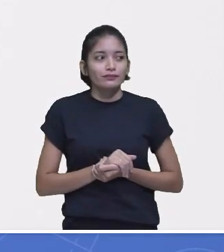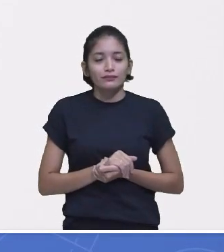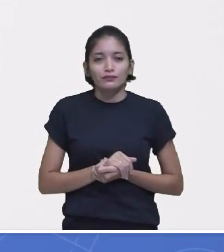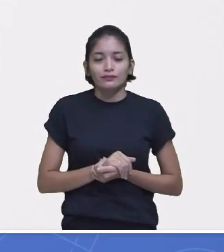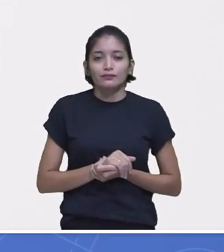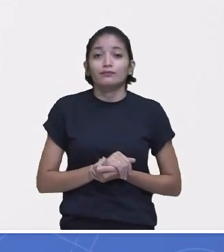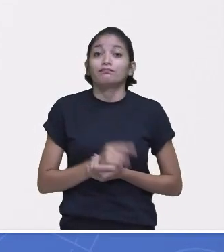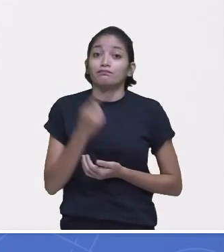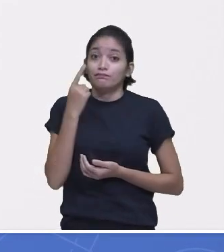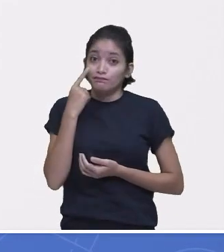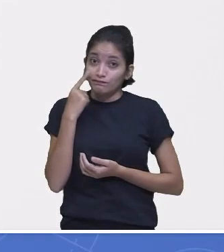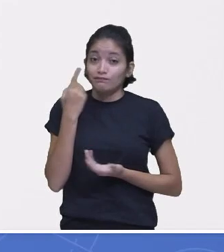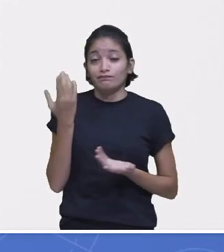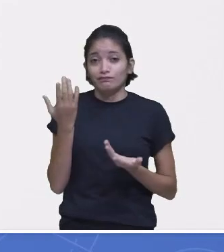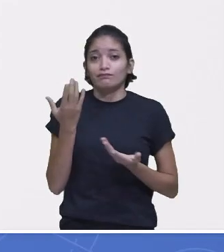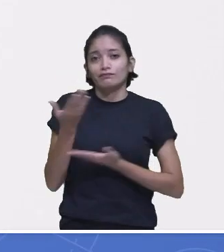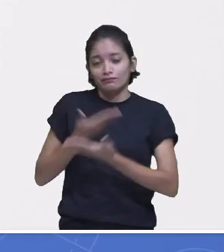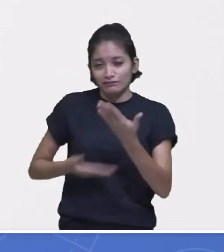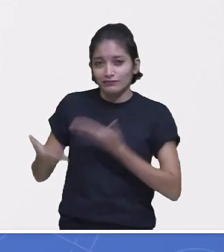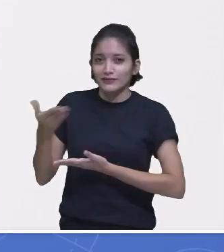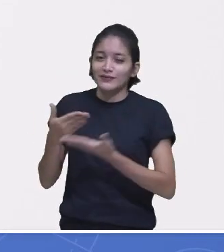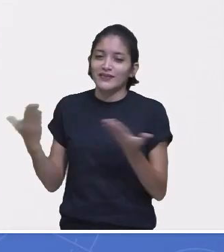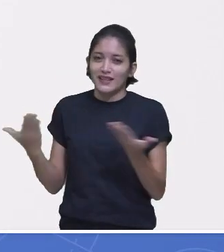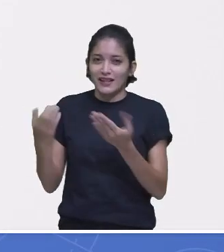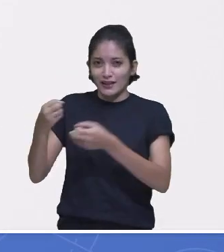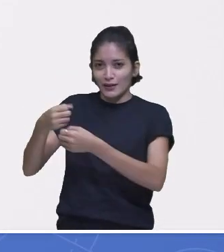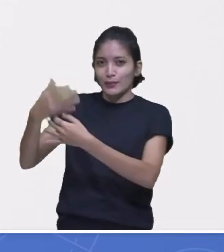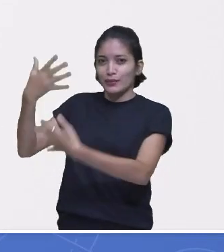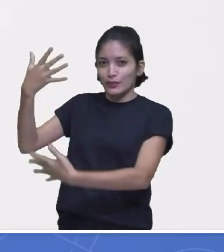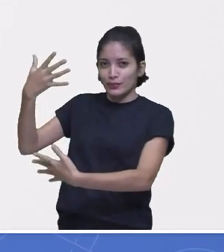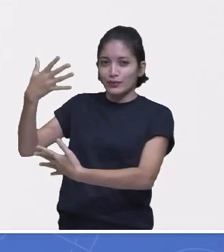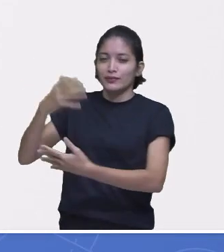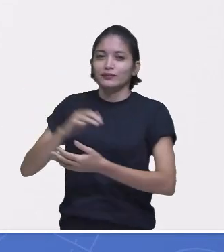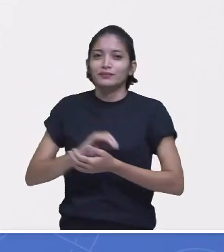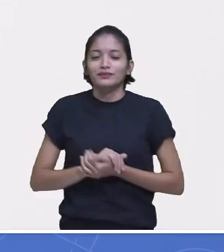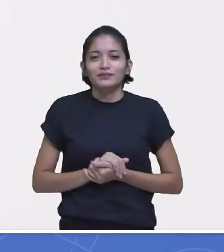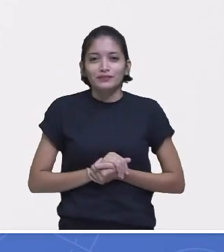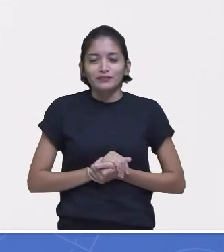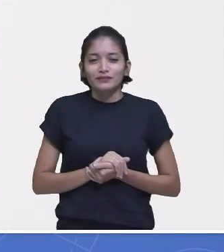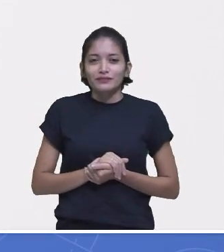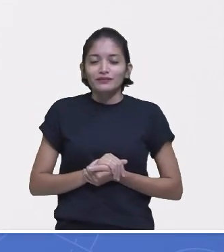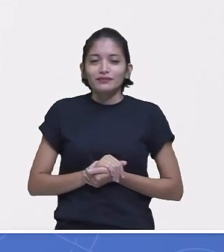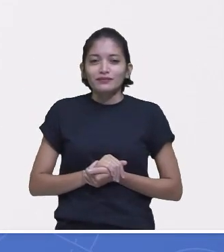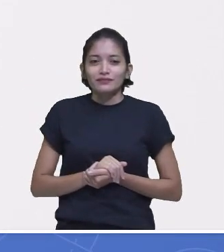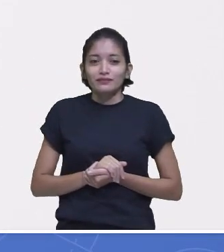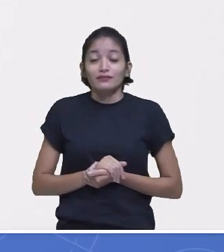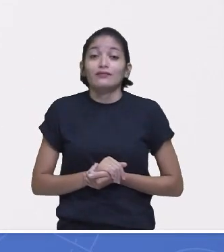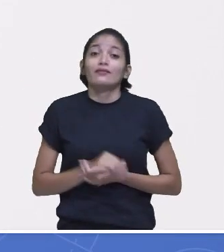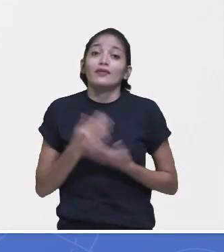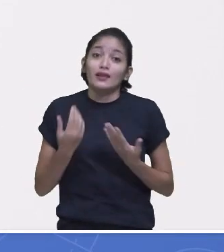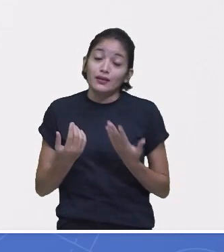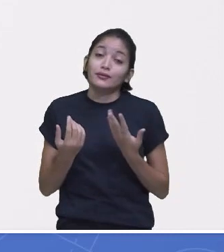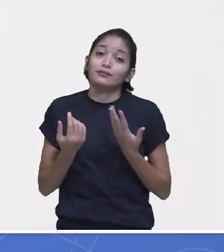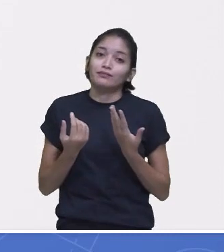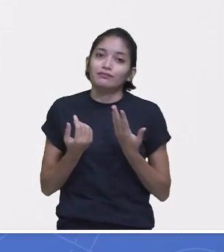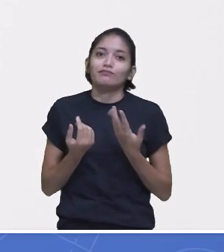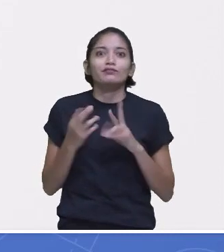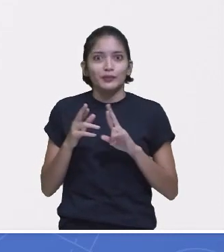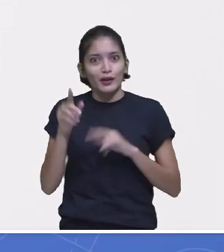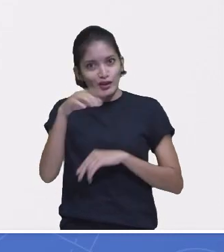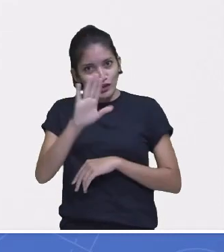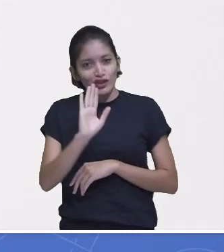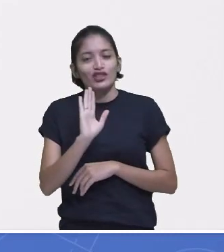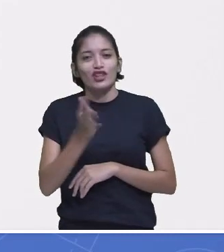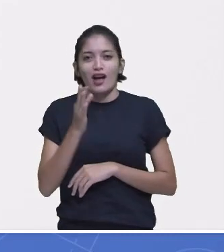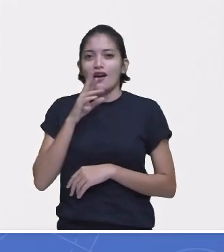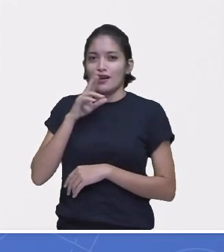Vamos lá, pessoal, vamos lá, participando aí no chat, tá bom? A gente espera que vocês já tenham respondido isso